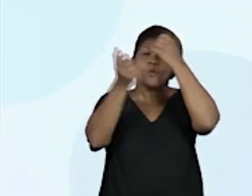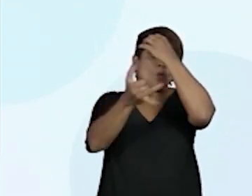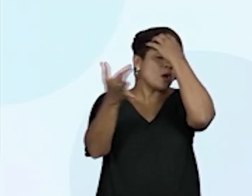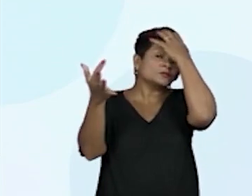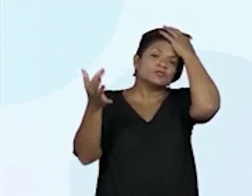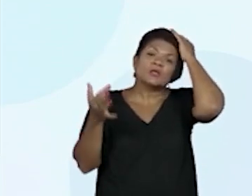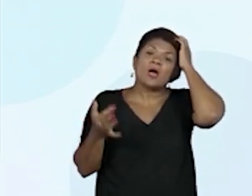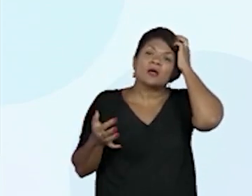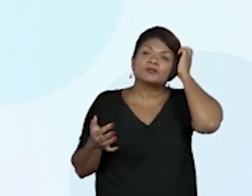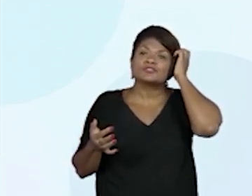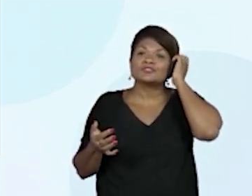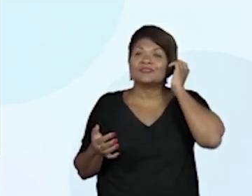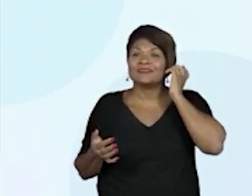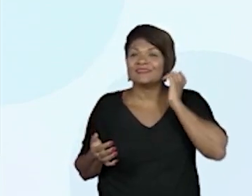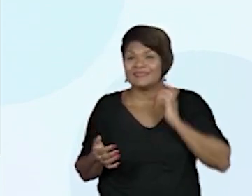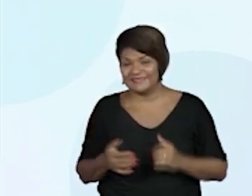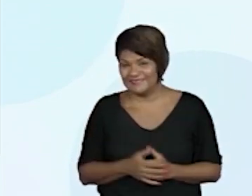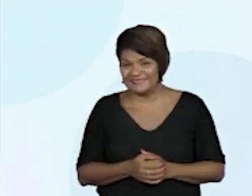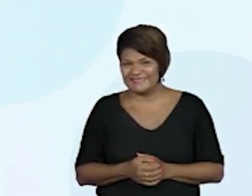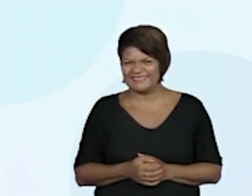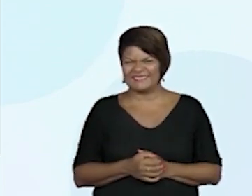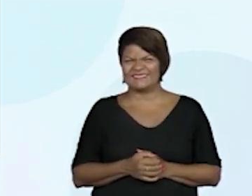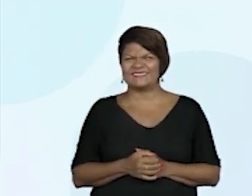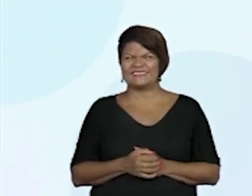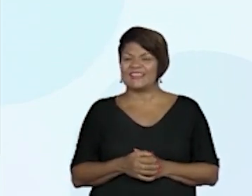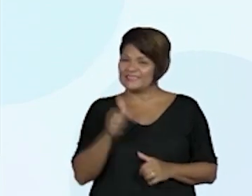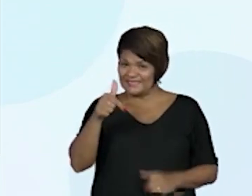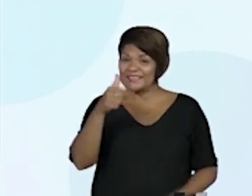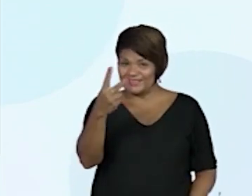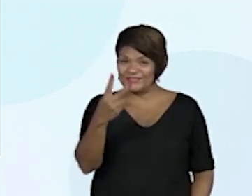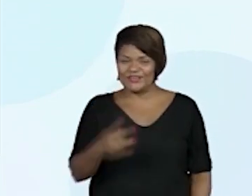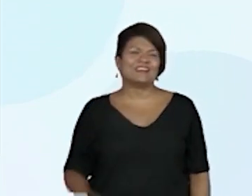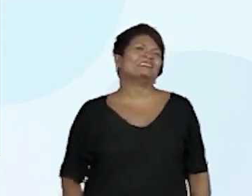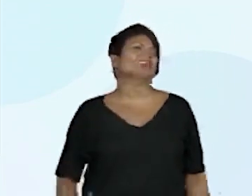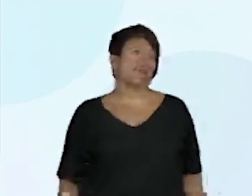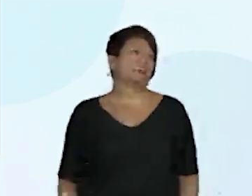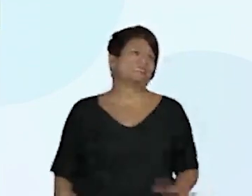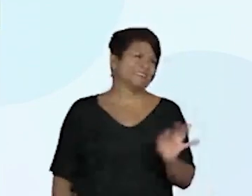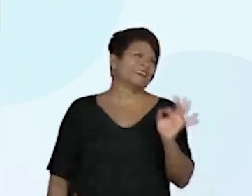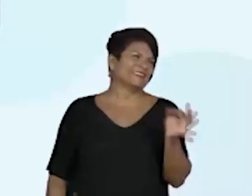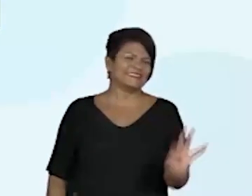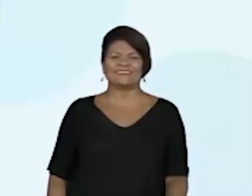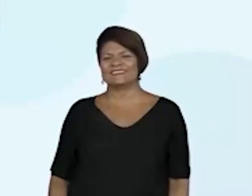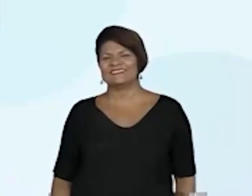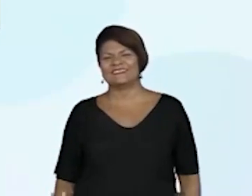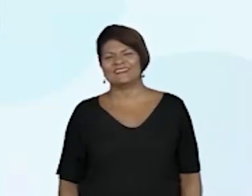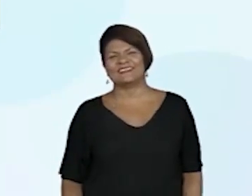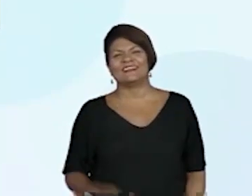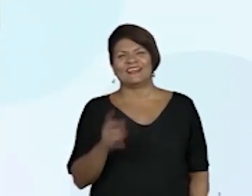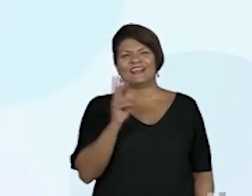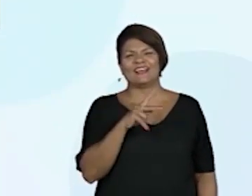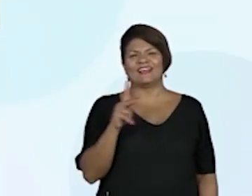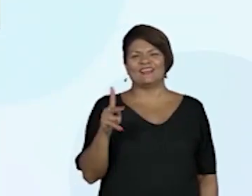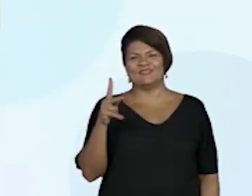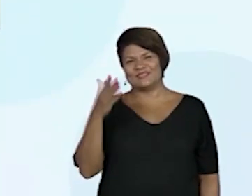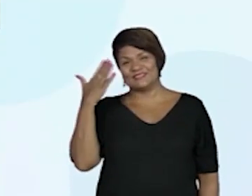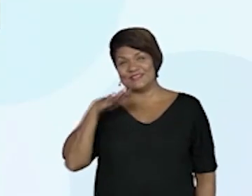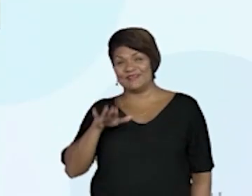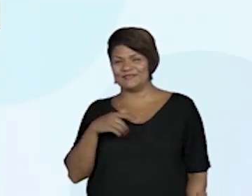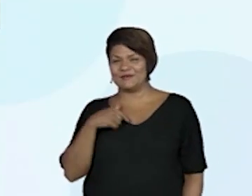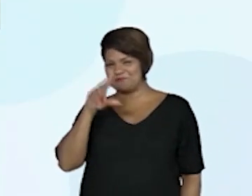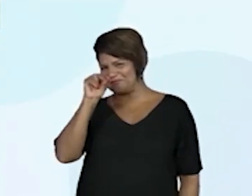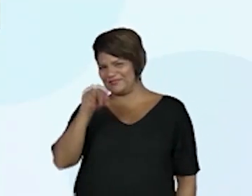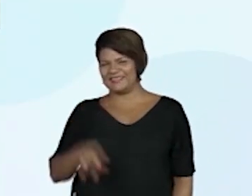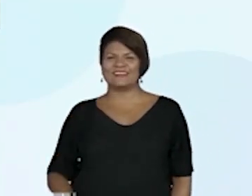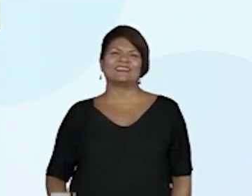tinha? Opa, não lembro agora. É o 72? É o 72. Ah, tá. Professora Rê tá fazendo pegadinha, enganar, né? Olha lá,